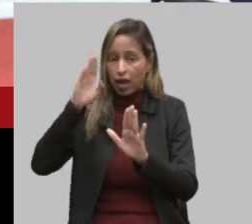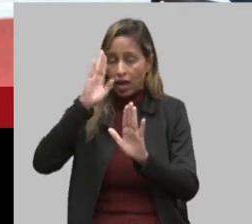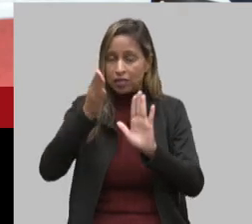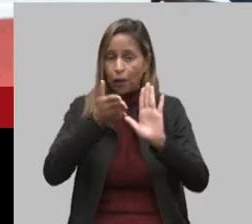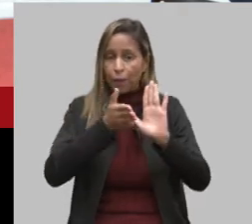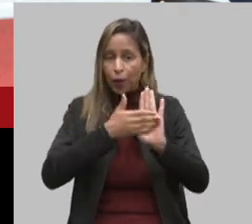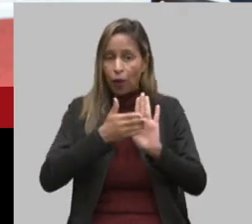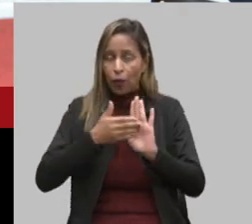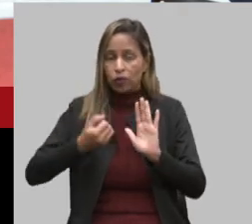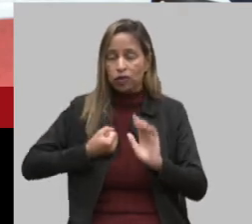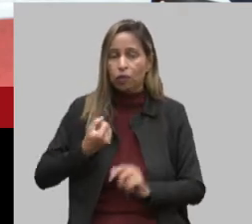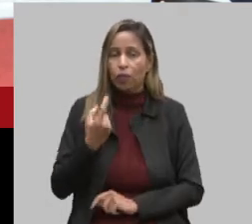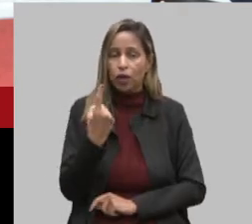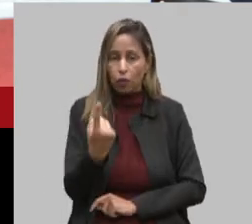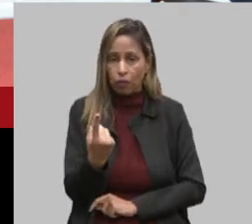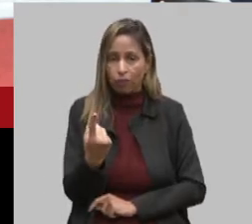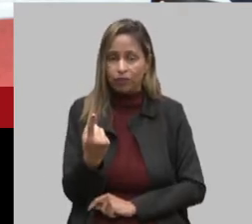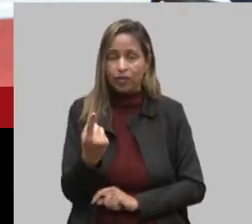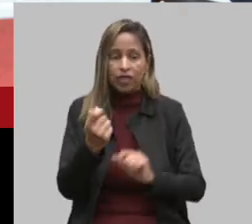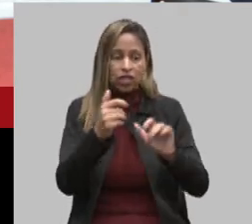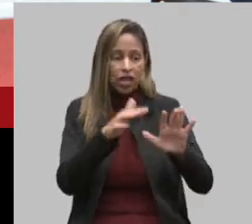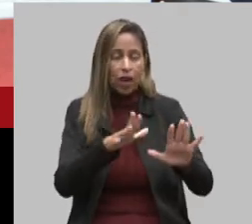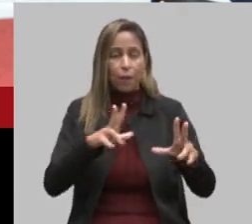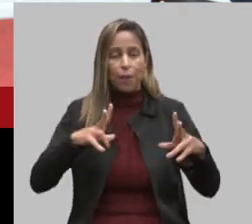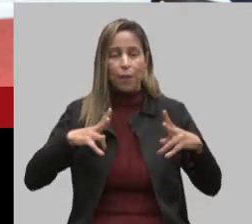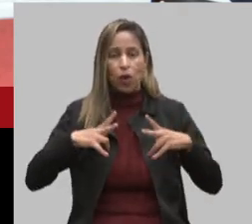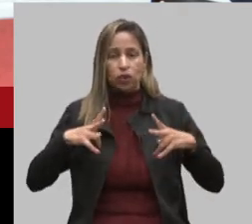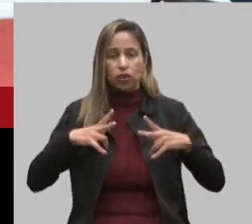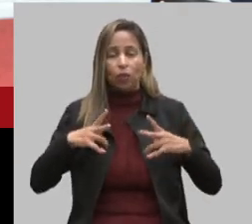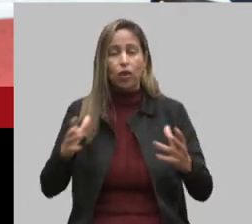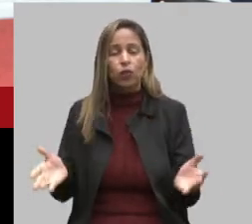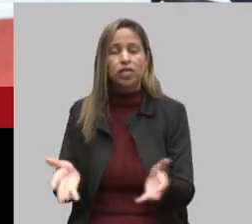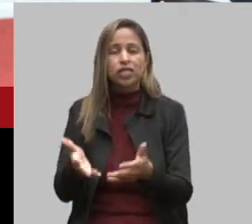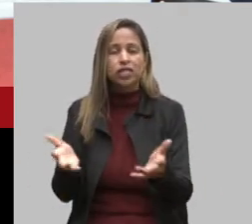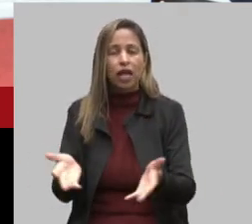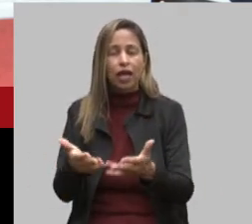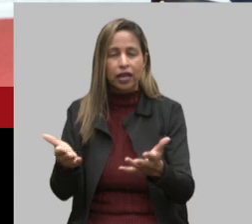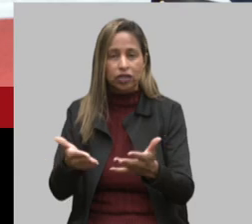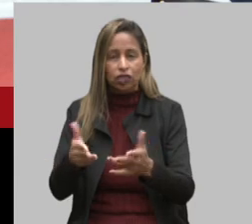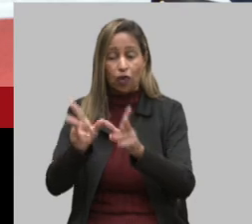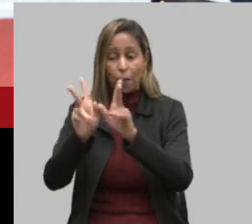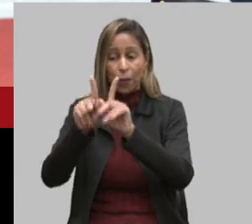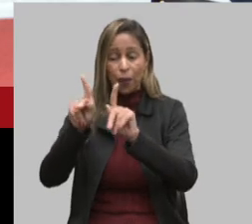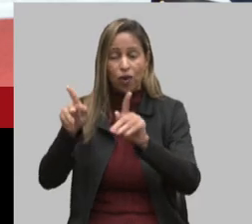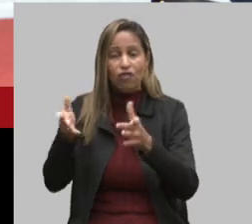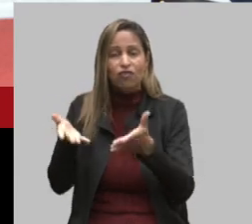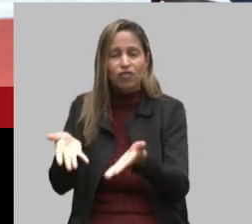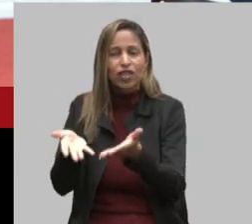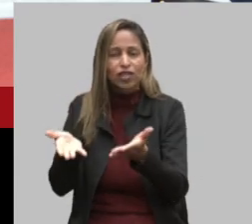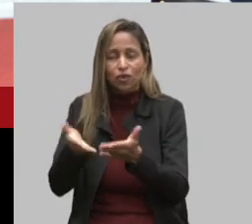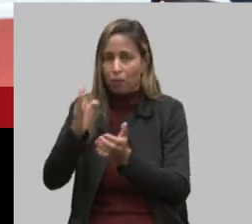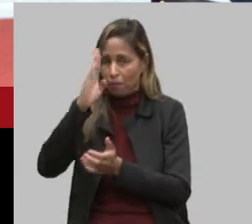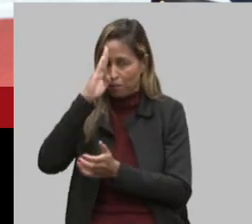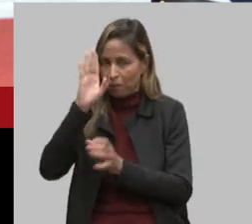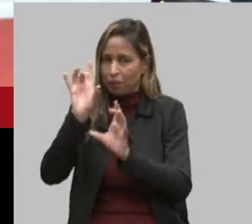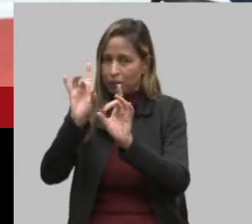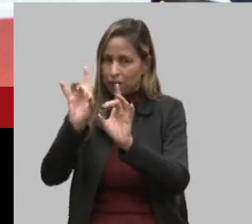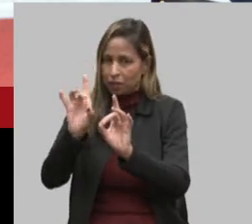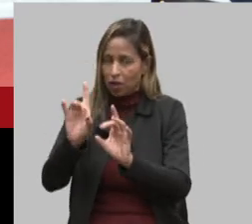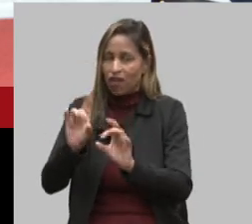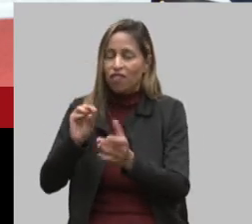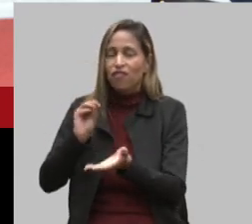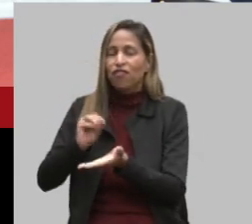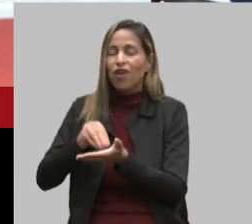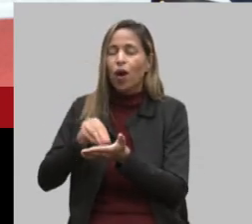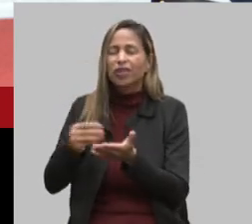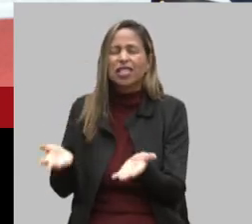número um e deixar essa de lado por esse motivo porque o incentivo aos professores ele tem que ser prioridade a falta de incentivo faz com